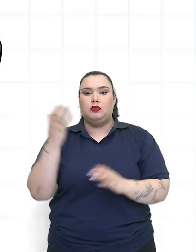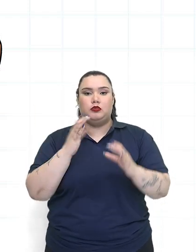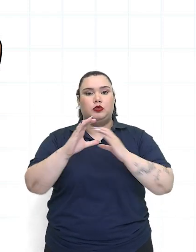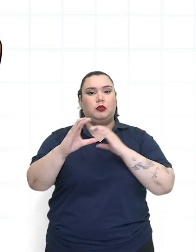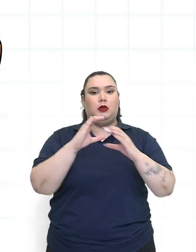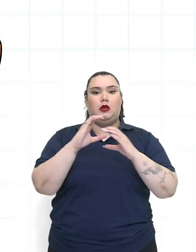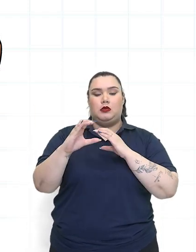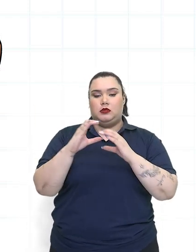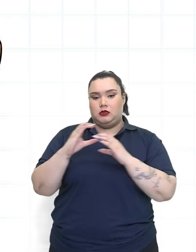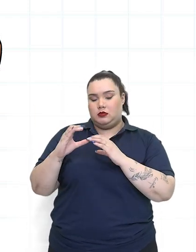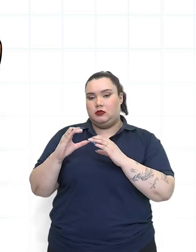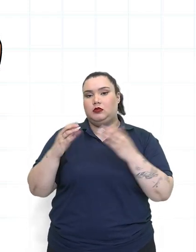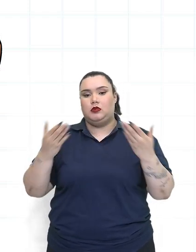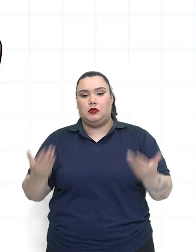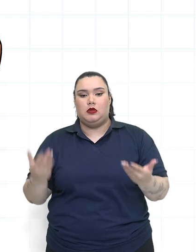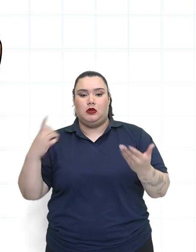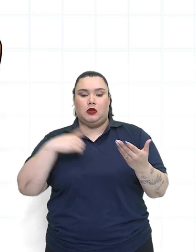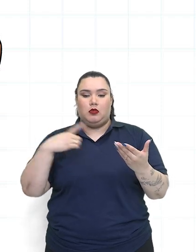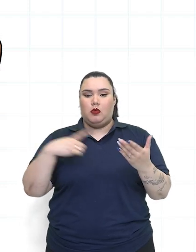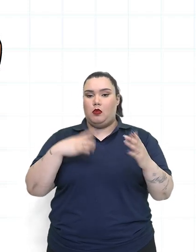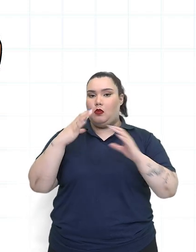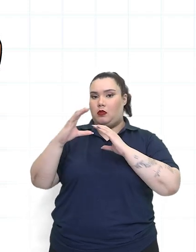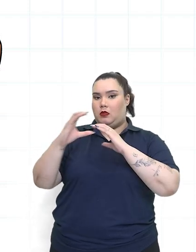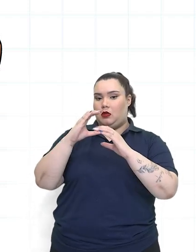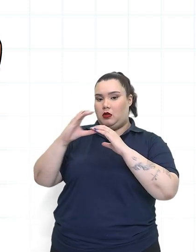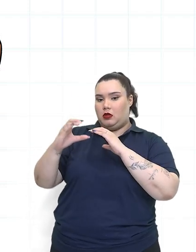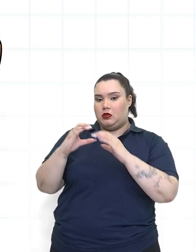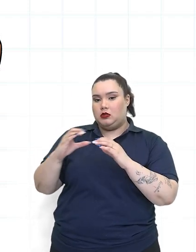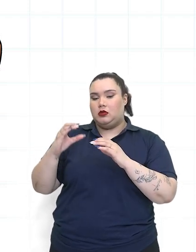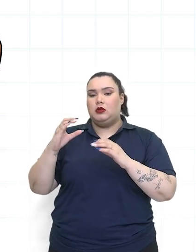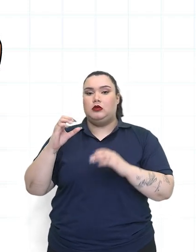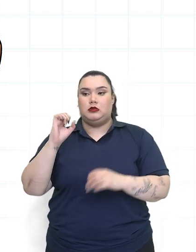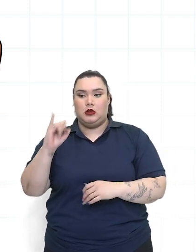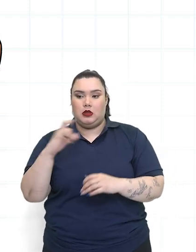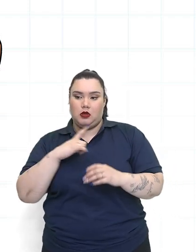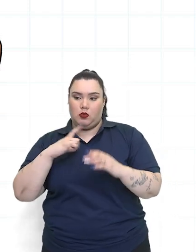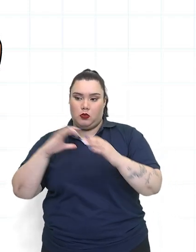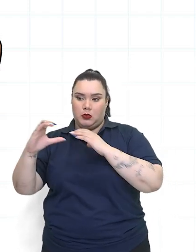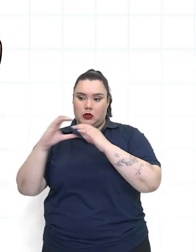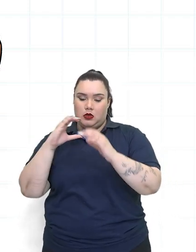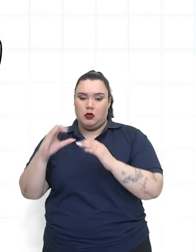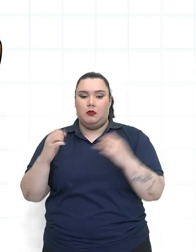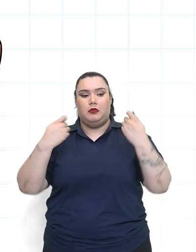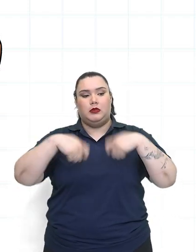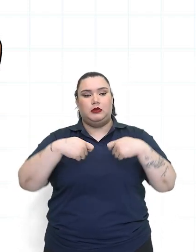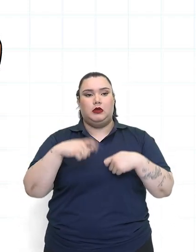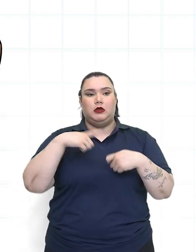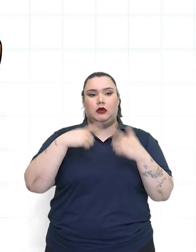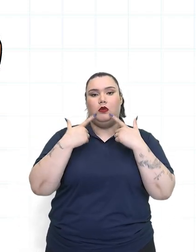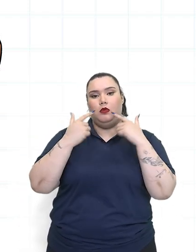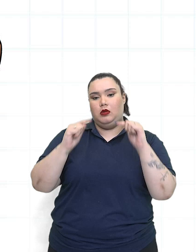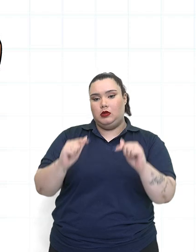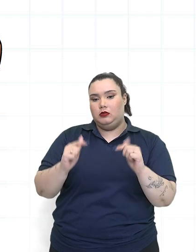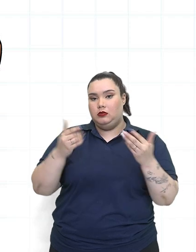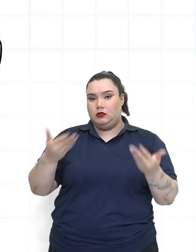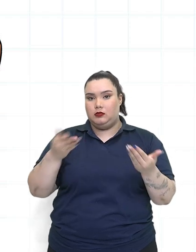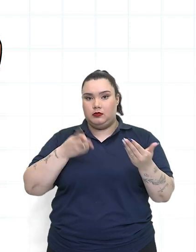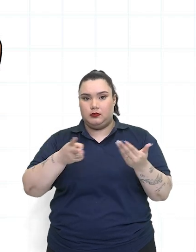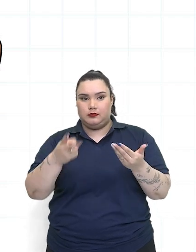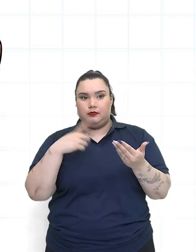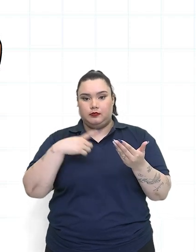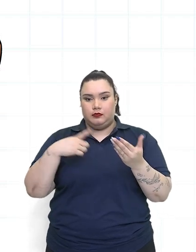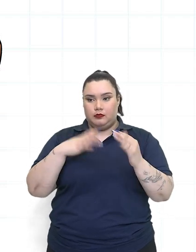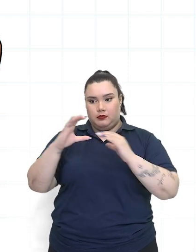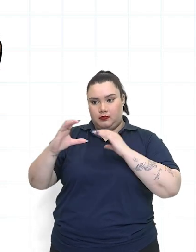comunicativos, onde há comunicação, há linguagem. Então, em todo momento que você está se comunicando, está